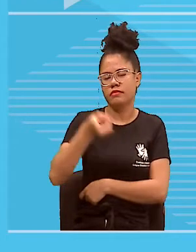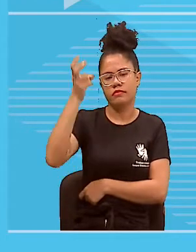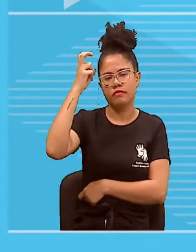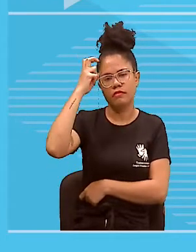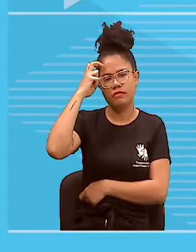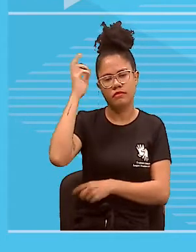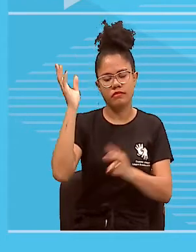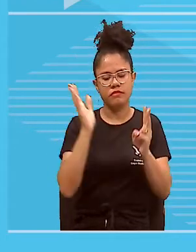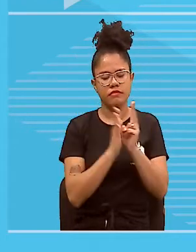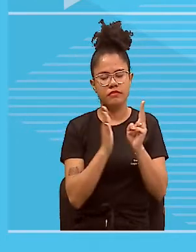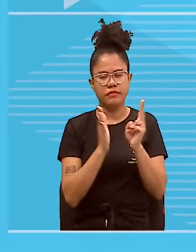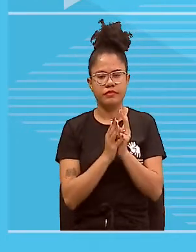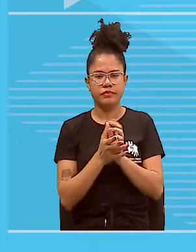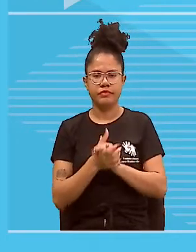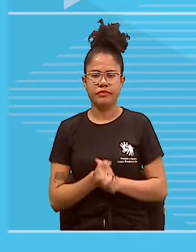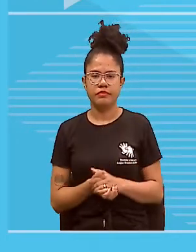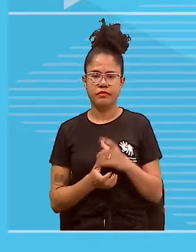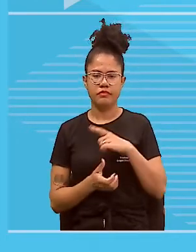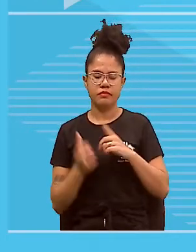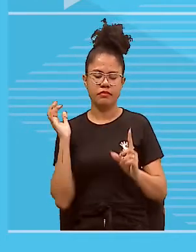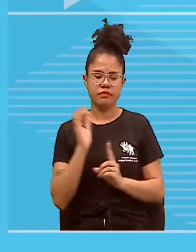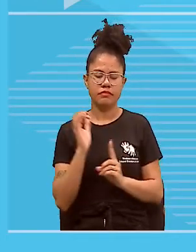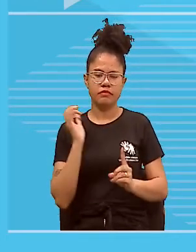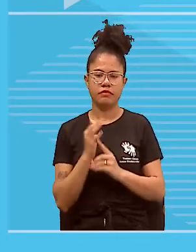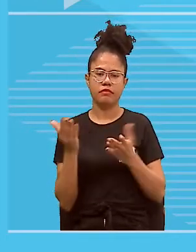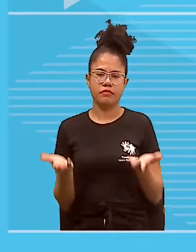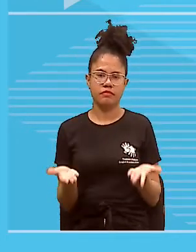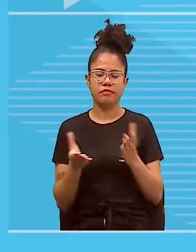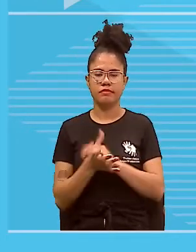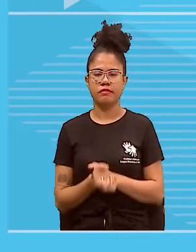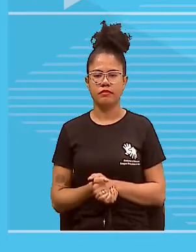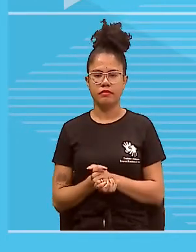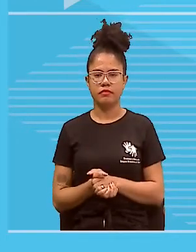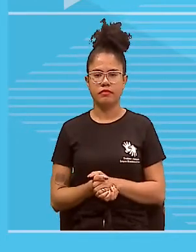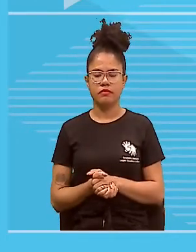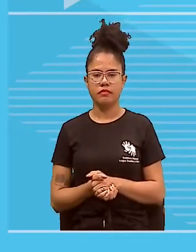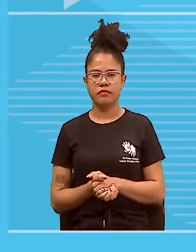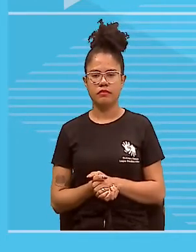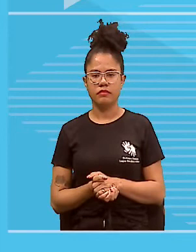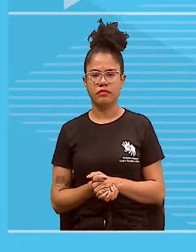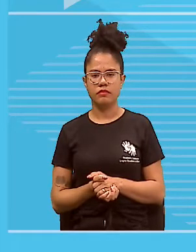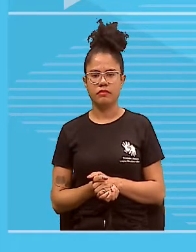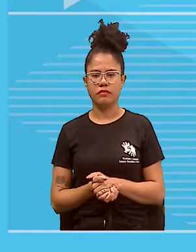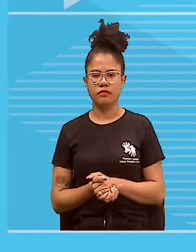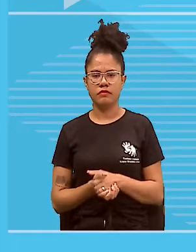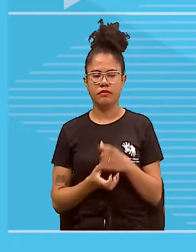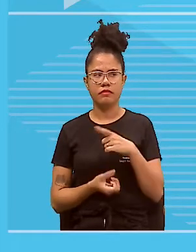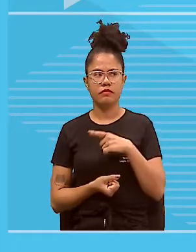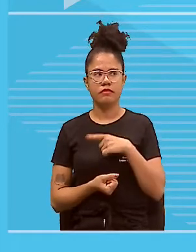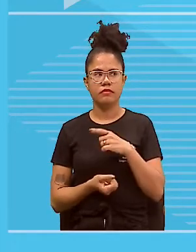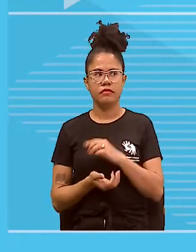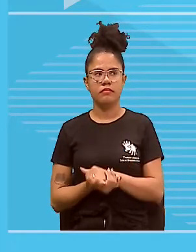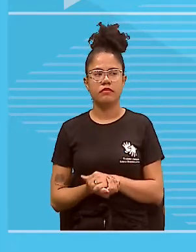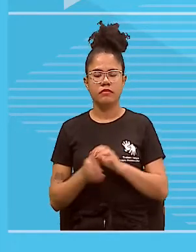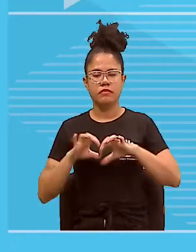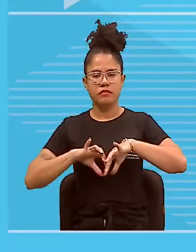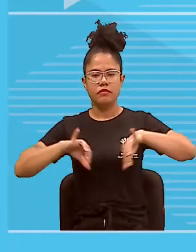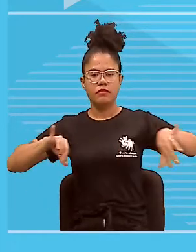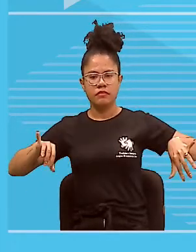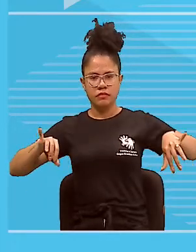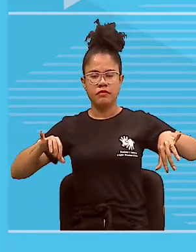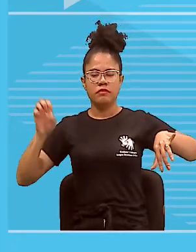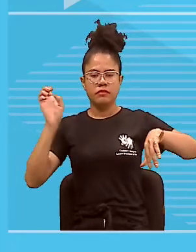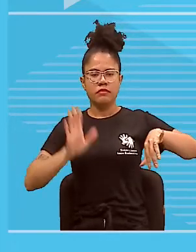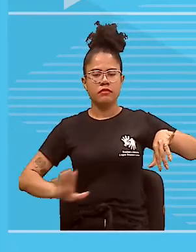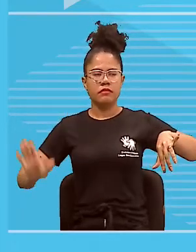exercendo certa influência E aí é videntemente evidentemente que há uma diminuição distanciamento da